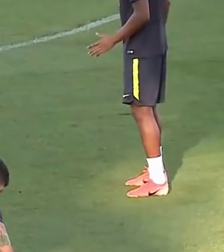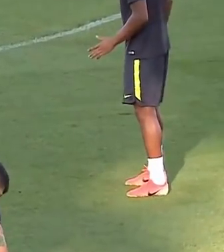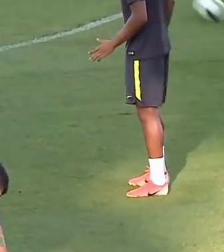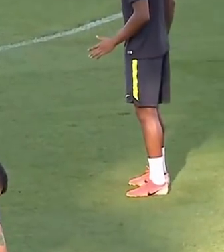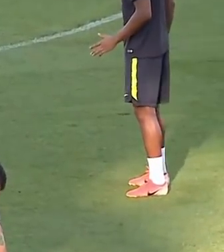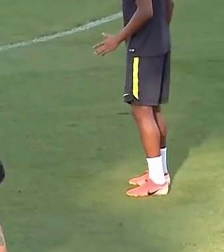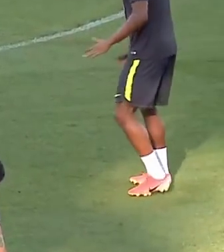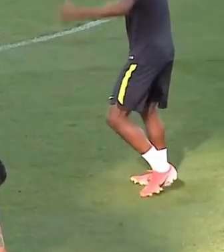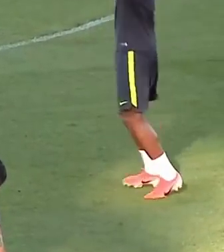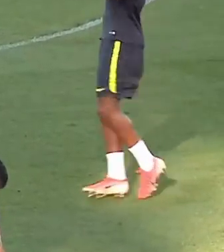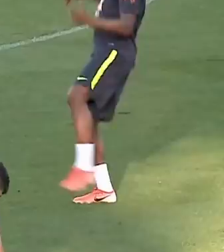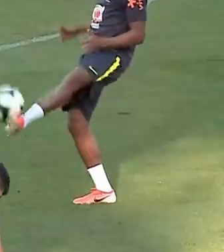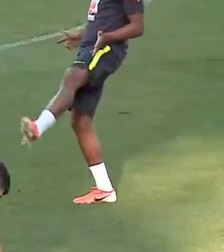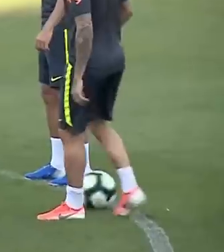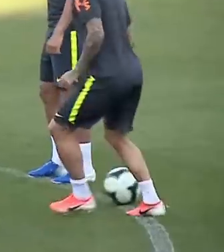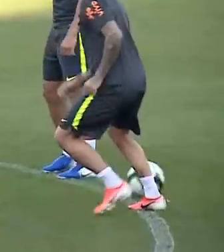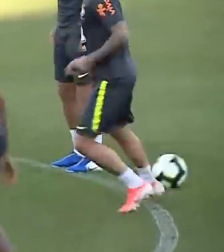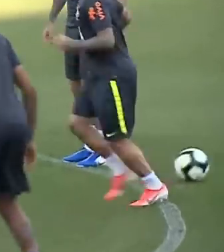tal